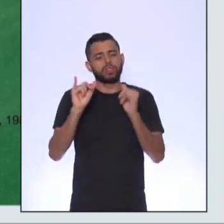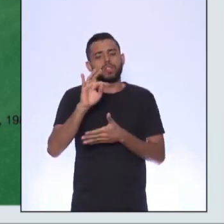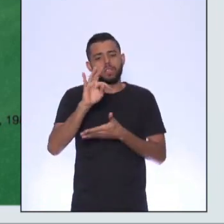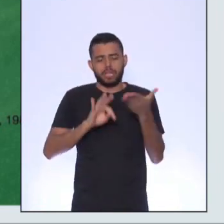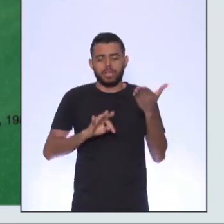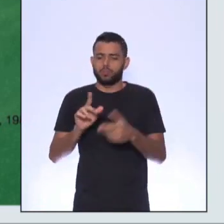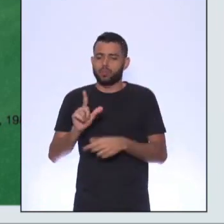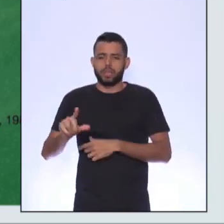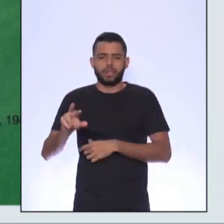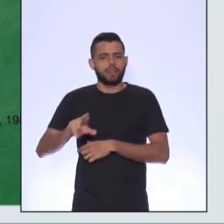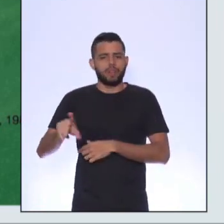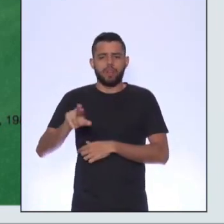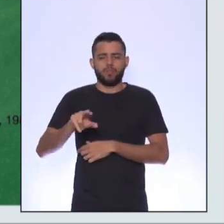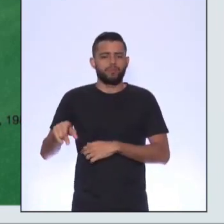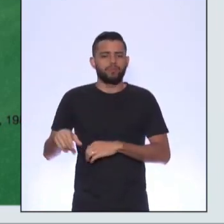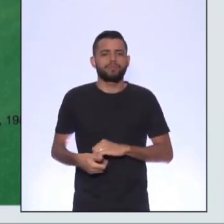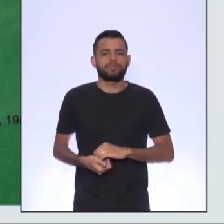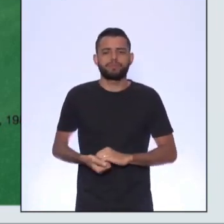não literário.